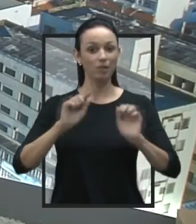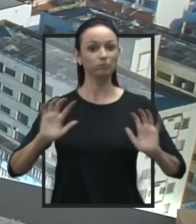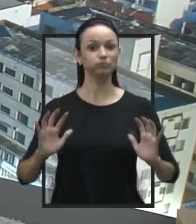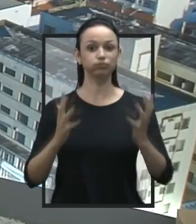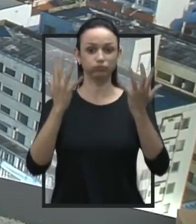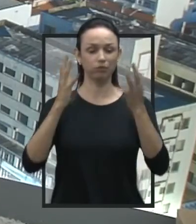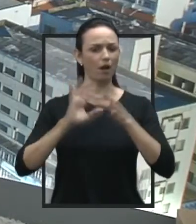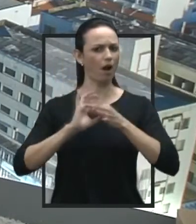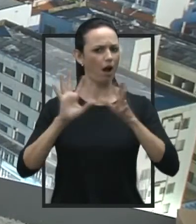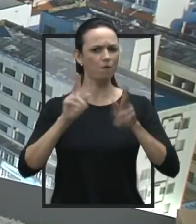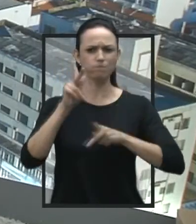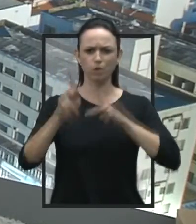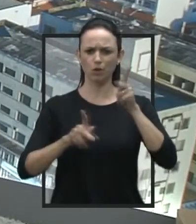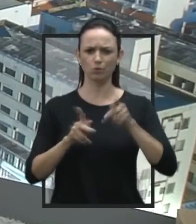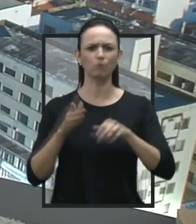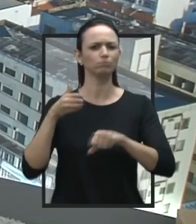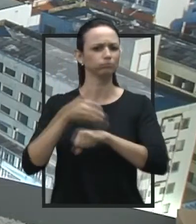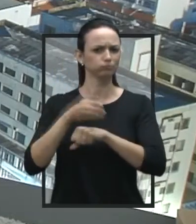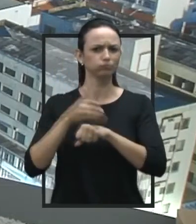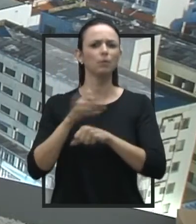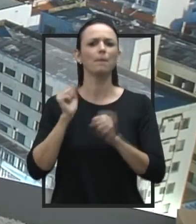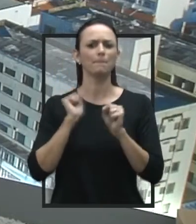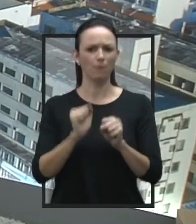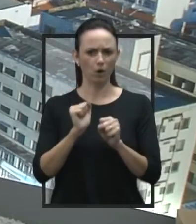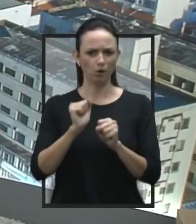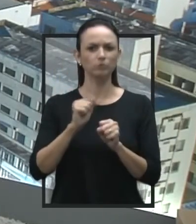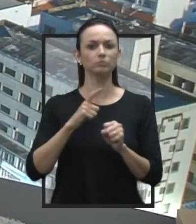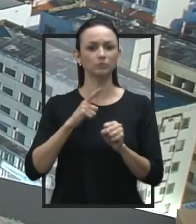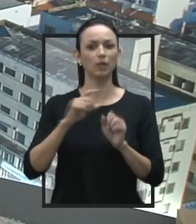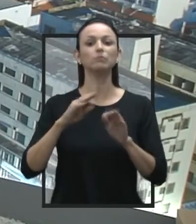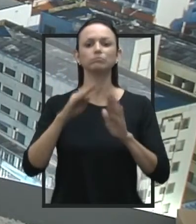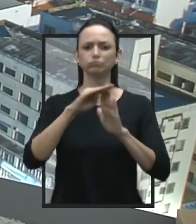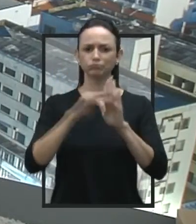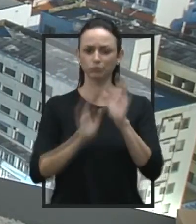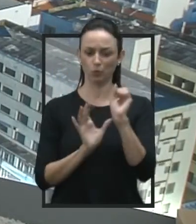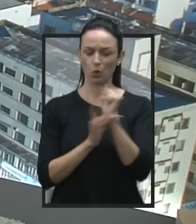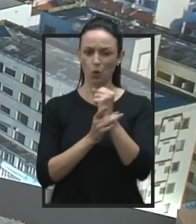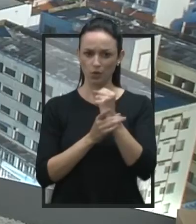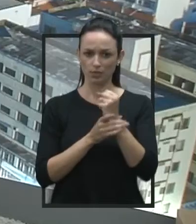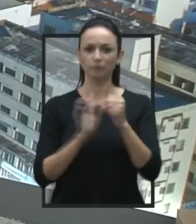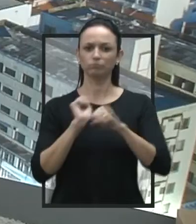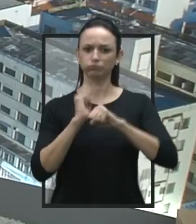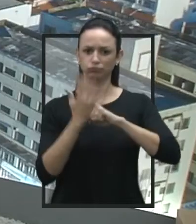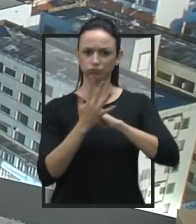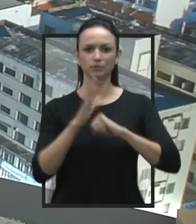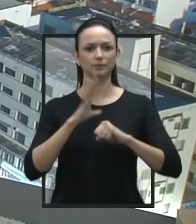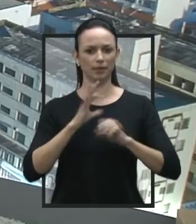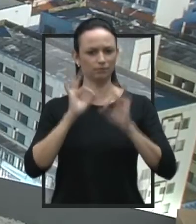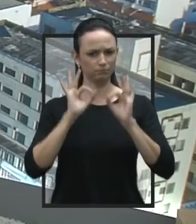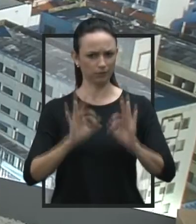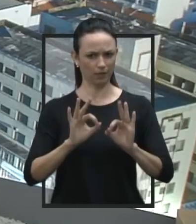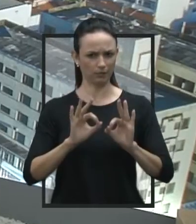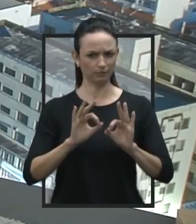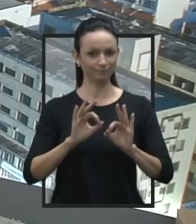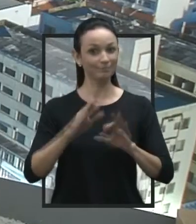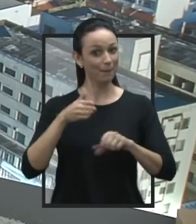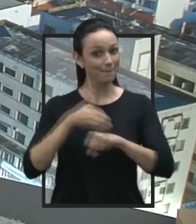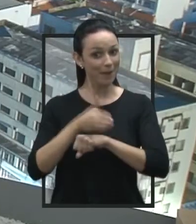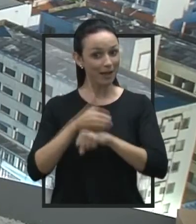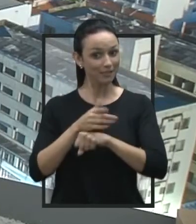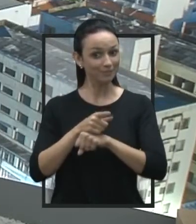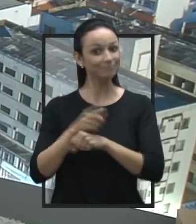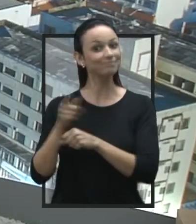evento é aberto ao público e todos os protocolos de segurança contra a Covid-19 serão seguidos.